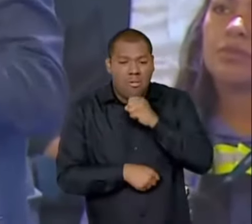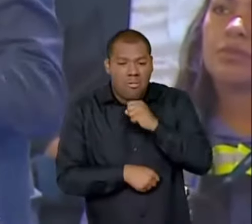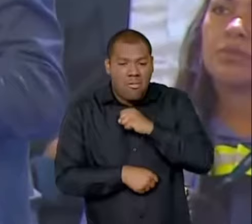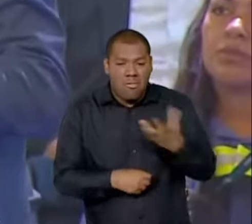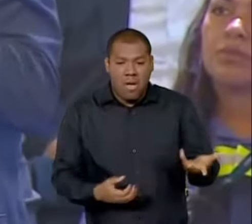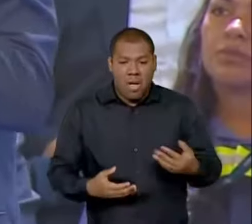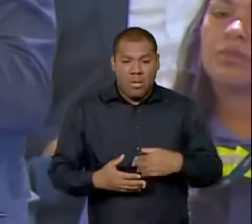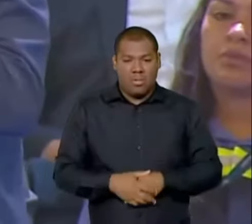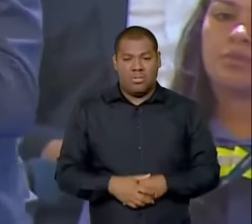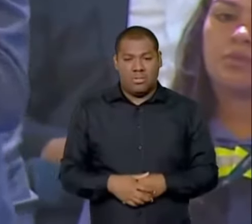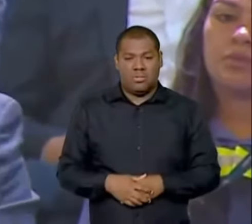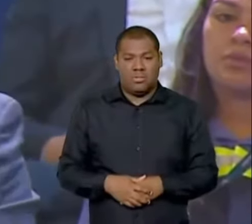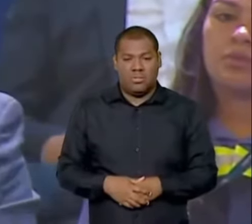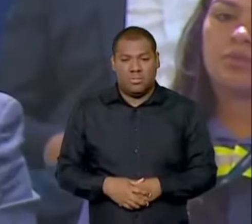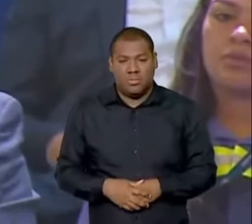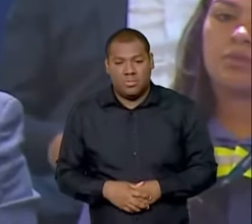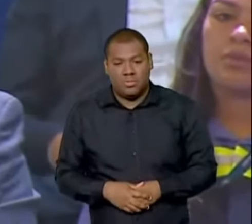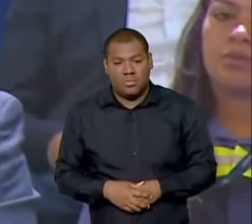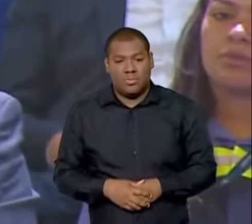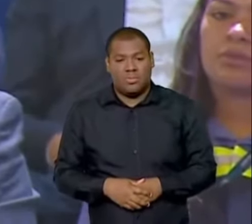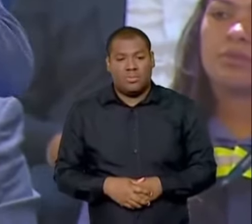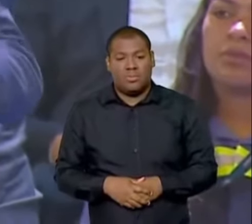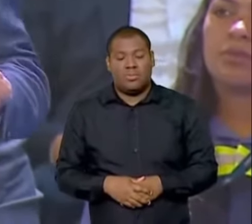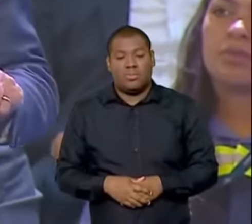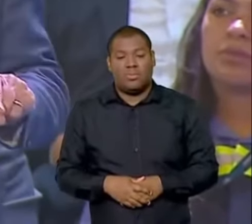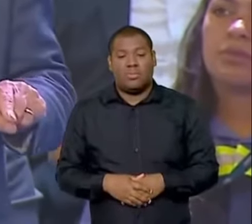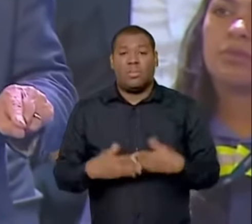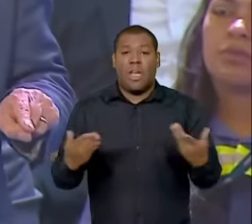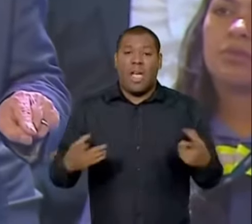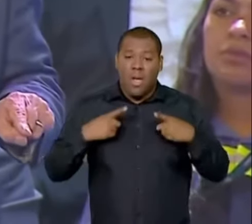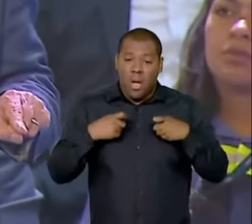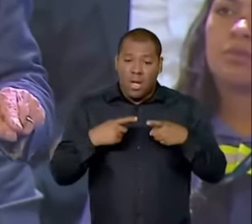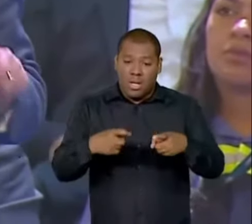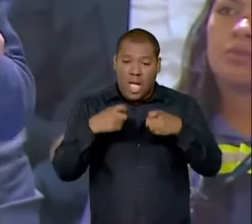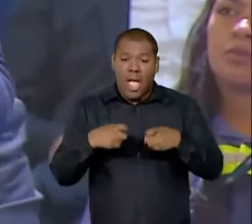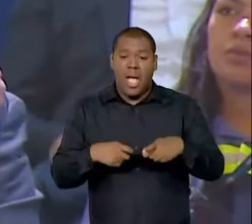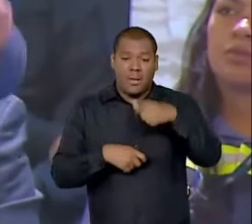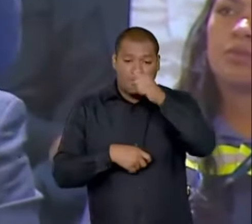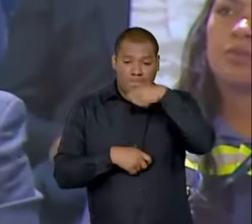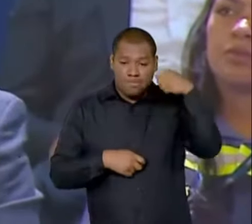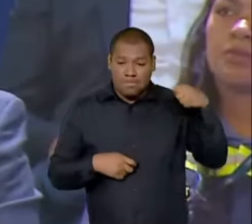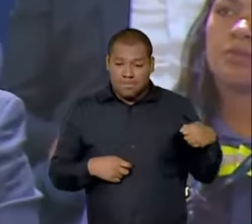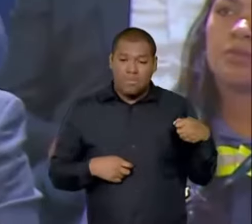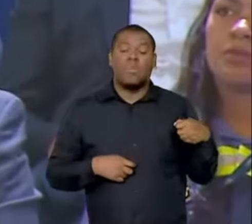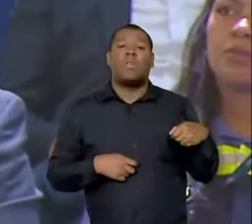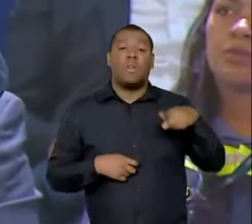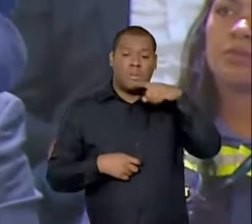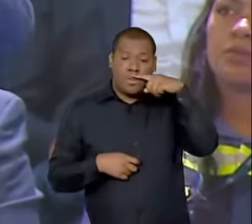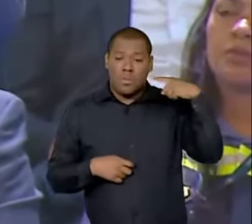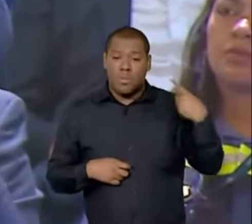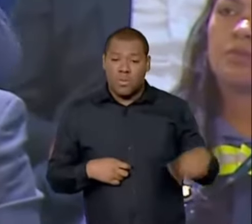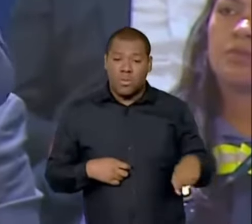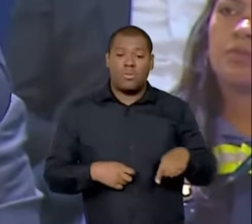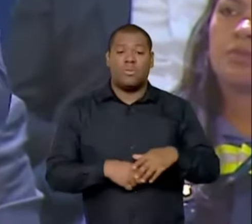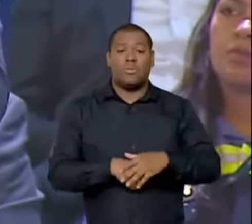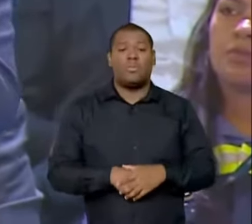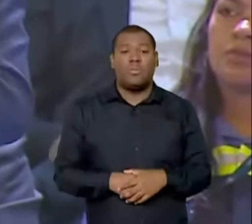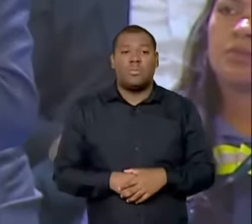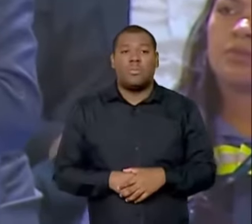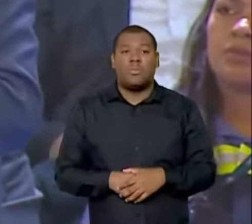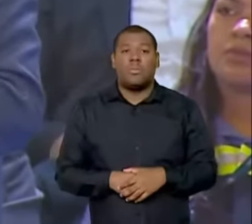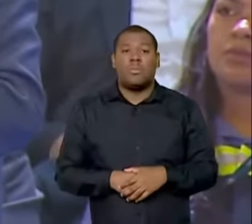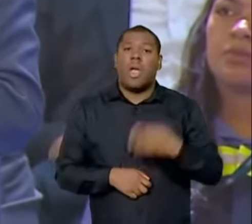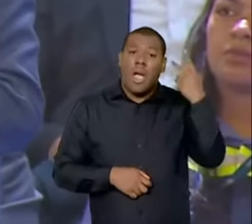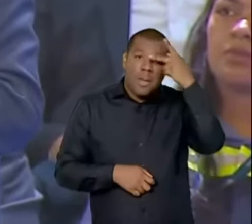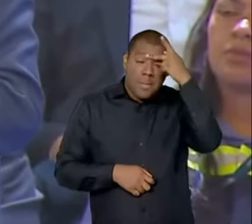precisou acontecer a guerra entre a Rússia e a Ucrânia para que despertasse outra vez e muita gente